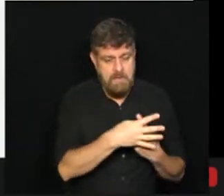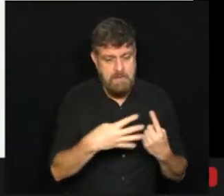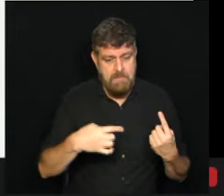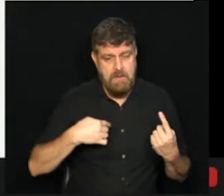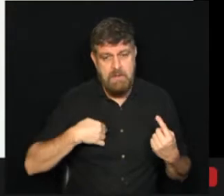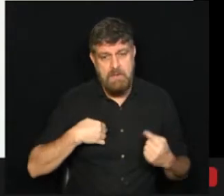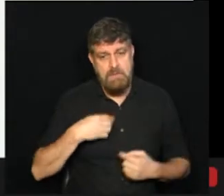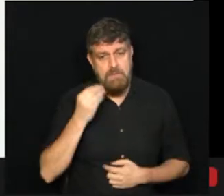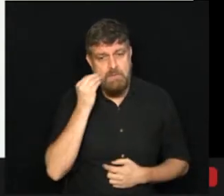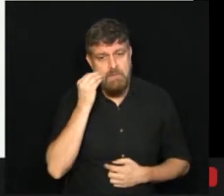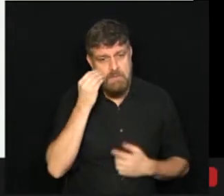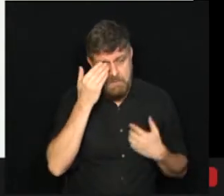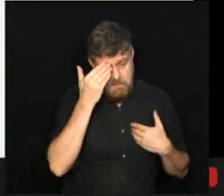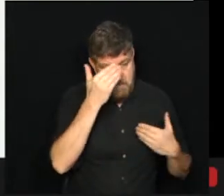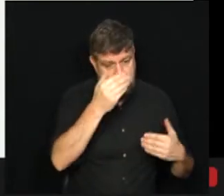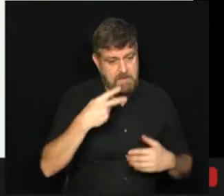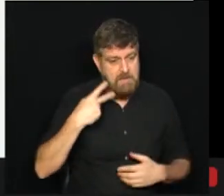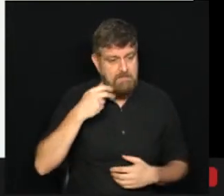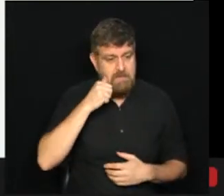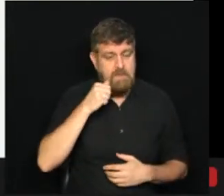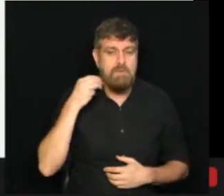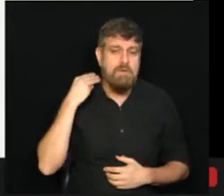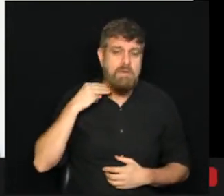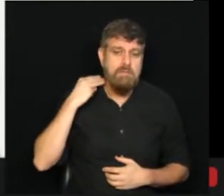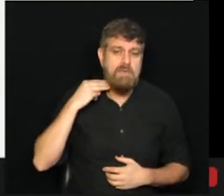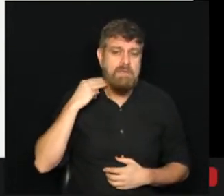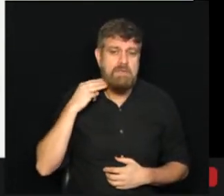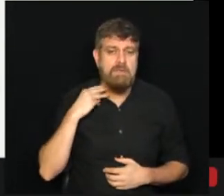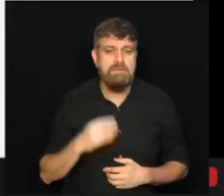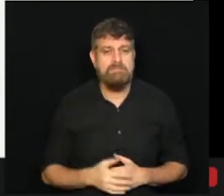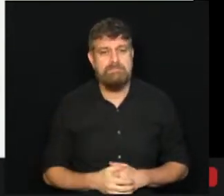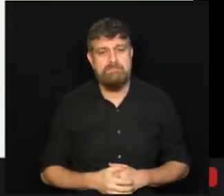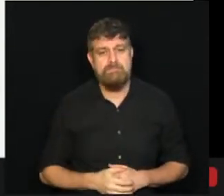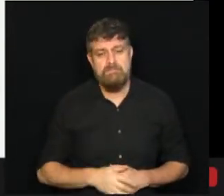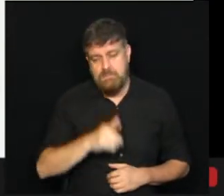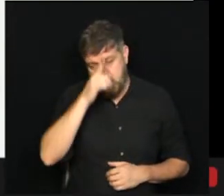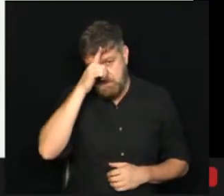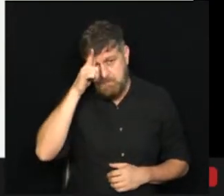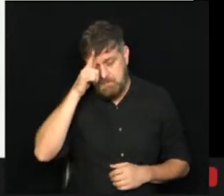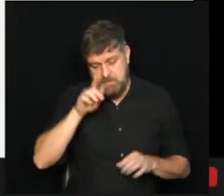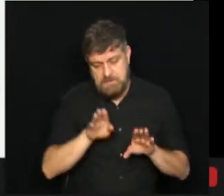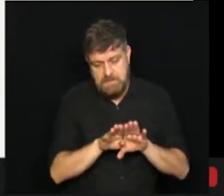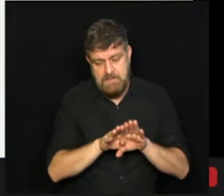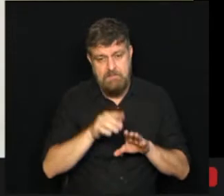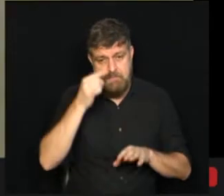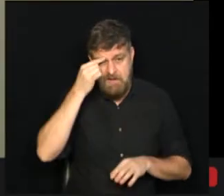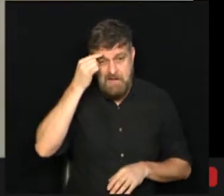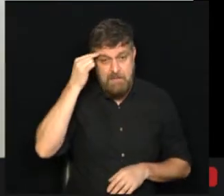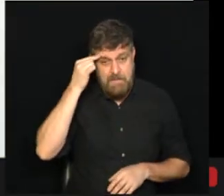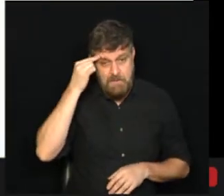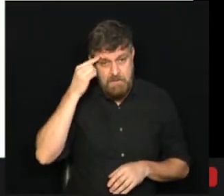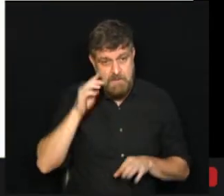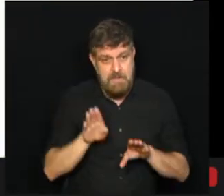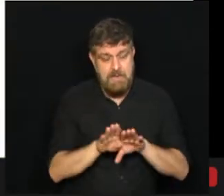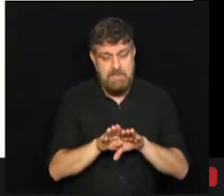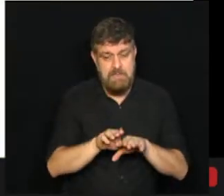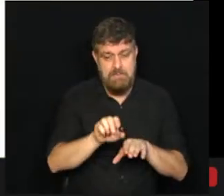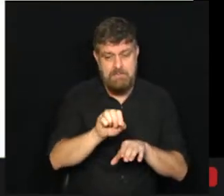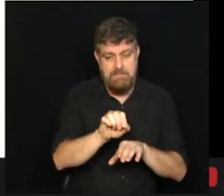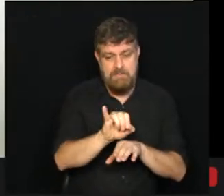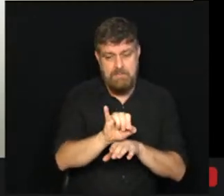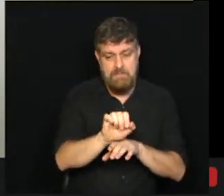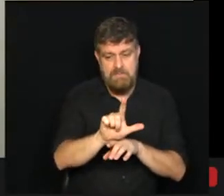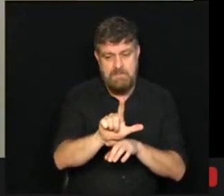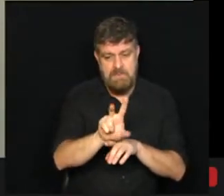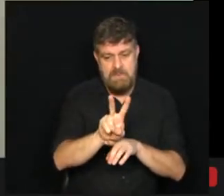oportunidade. Mariana Conte, doutor Dimitri, Gustavo, Paola, doutora Silvia e todos presentes.